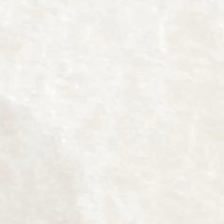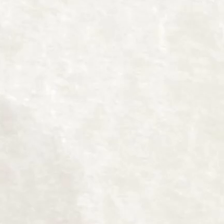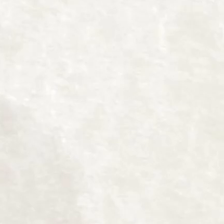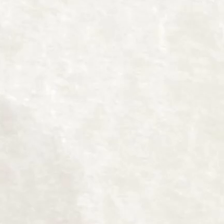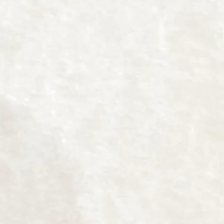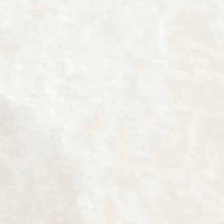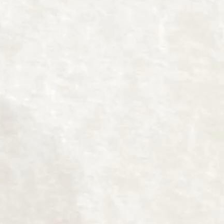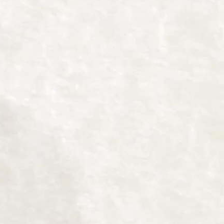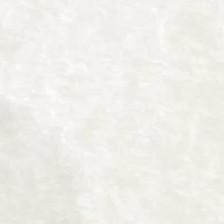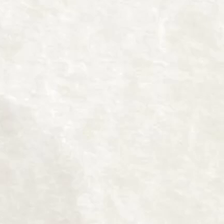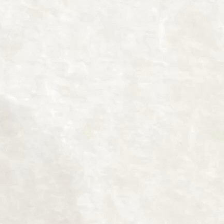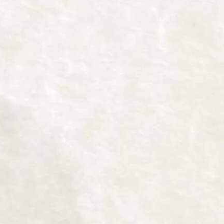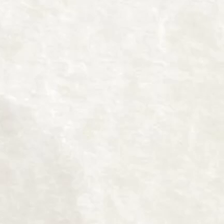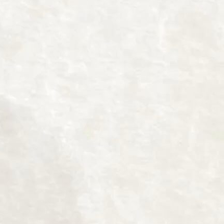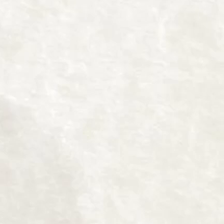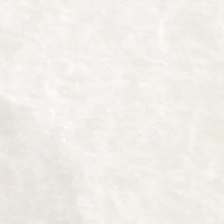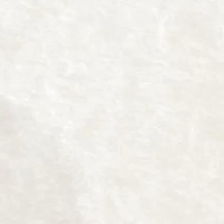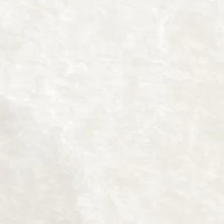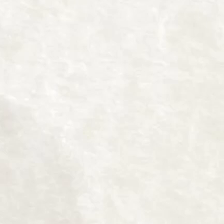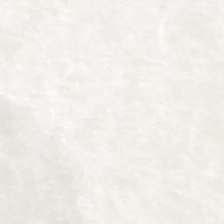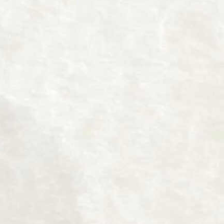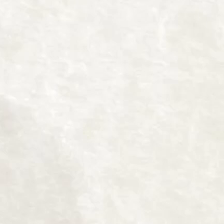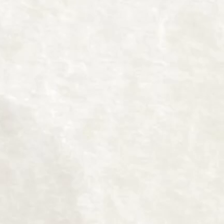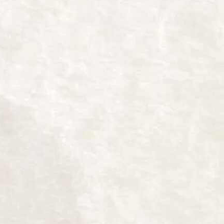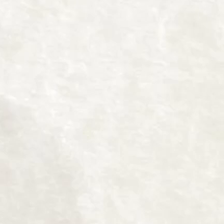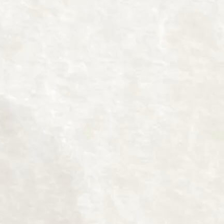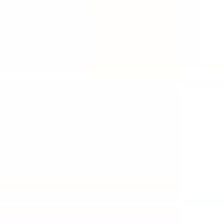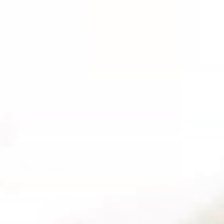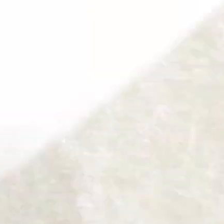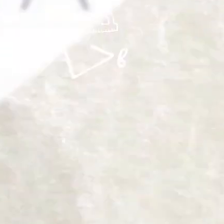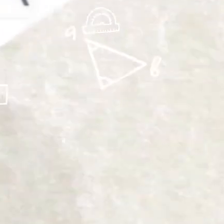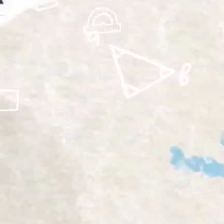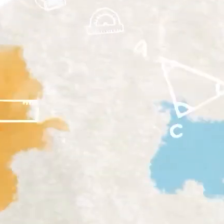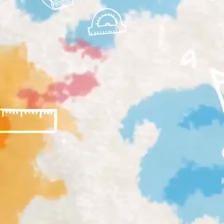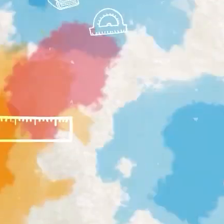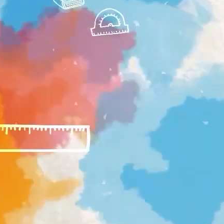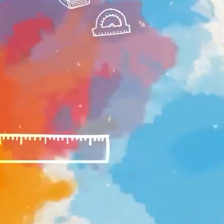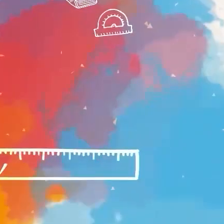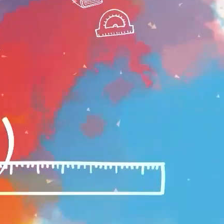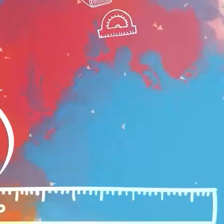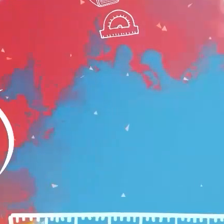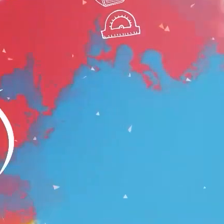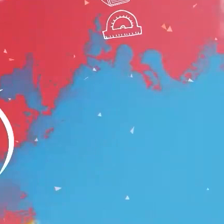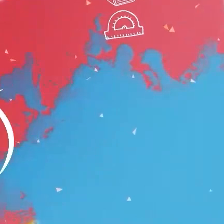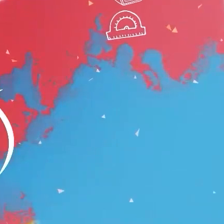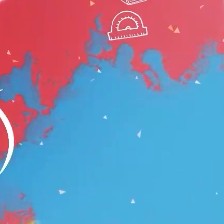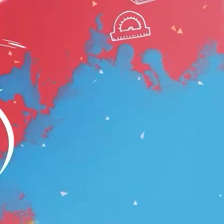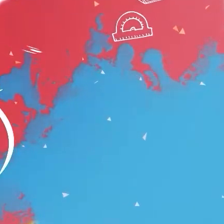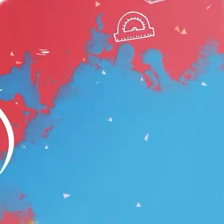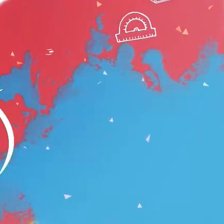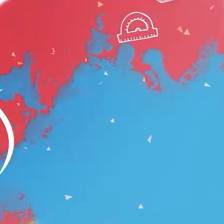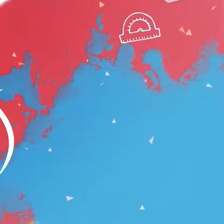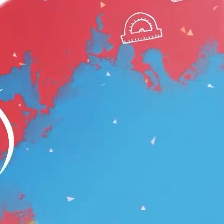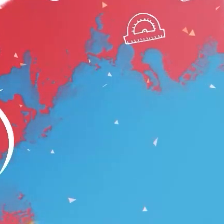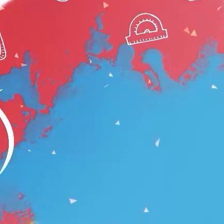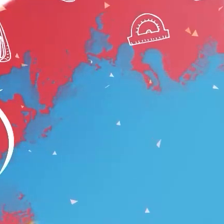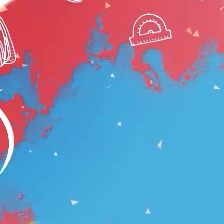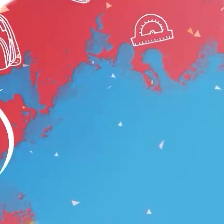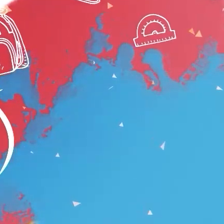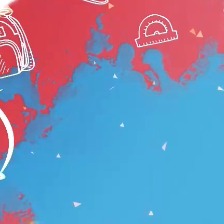Em que ação ela te desfavorece Enfim Como é que está aí a sua ligação Com essas redes